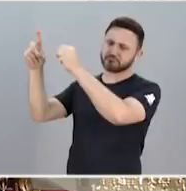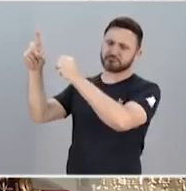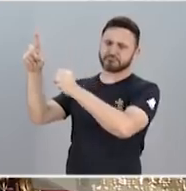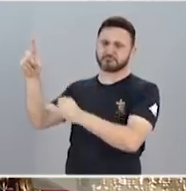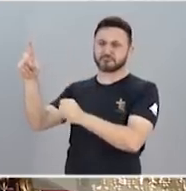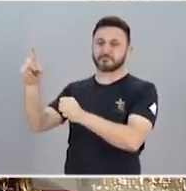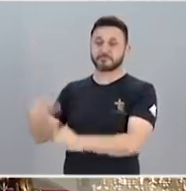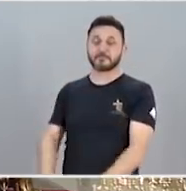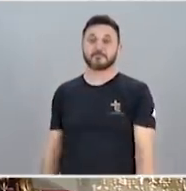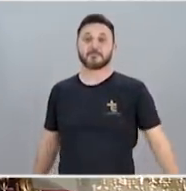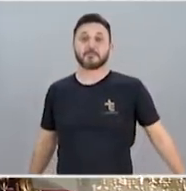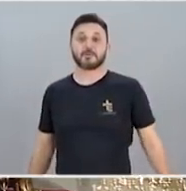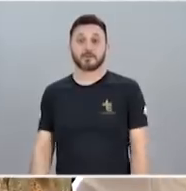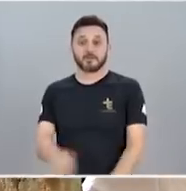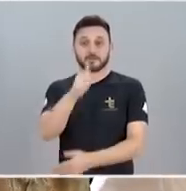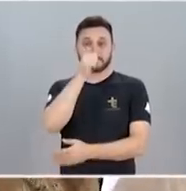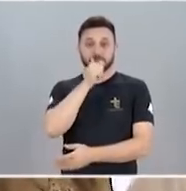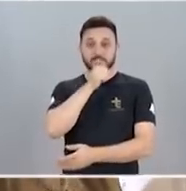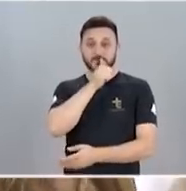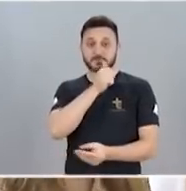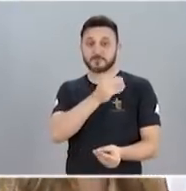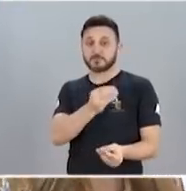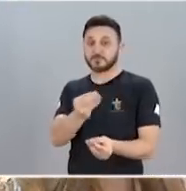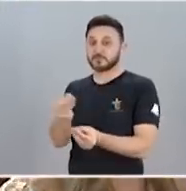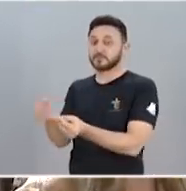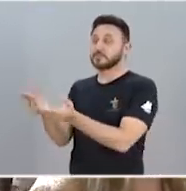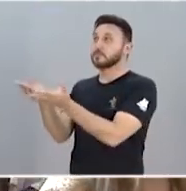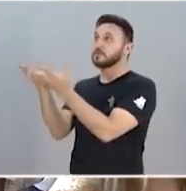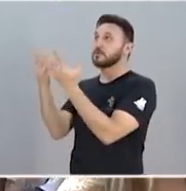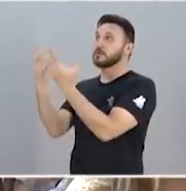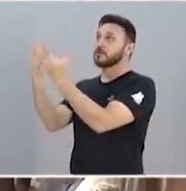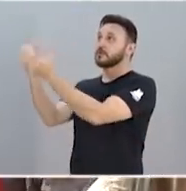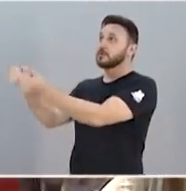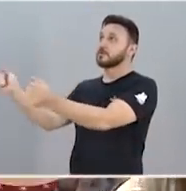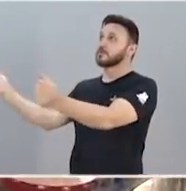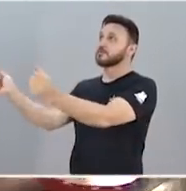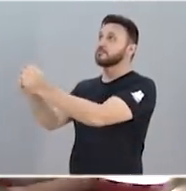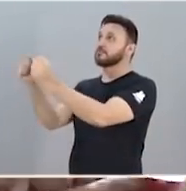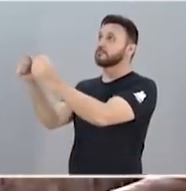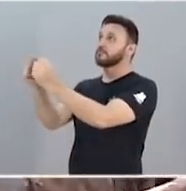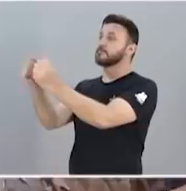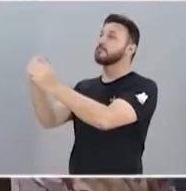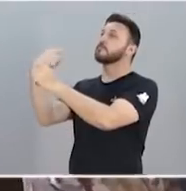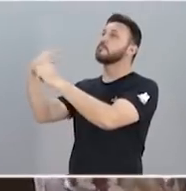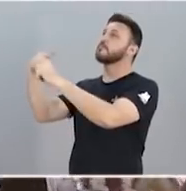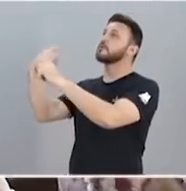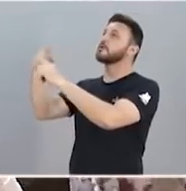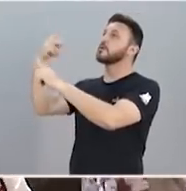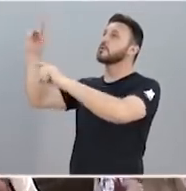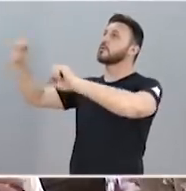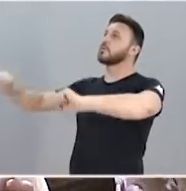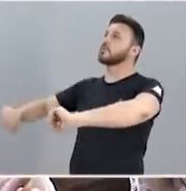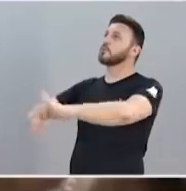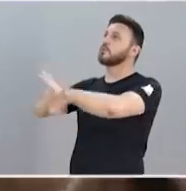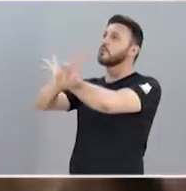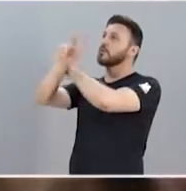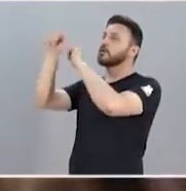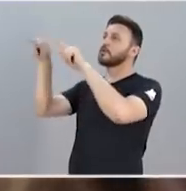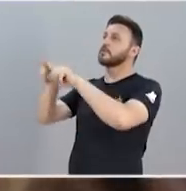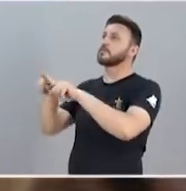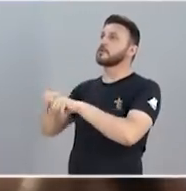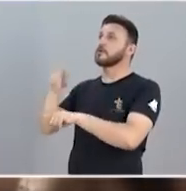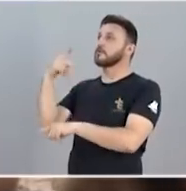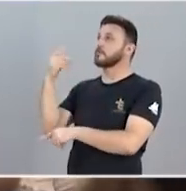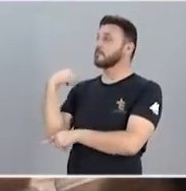Pai Todo-Poderoso. Receba o Senhor por tuas mãos este sacrifício, para a glória do seu